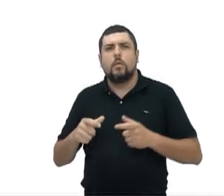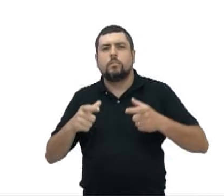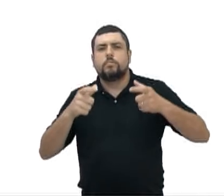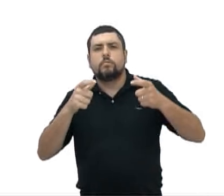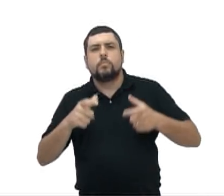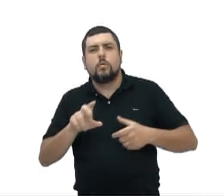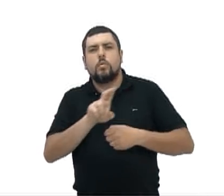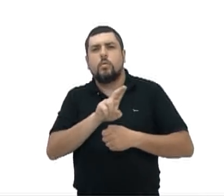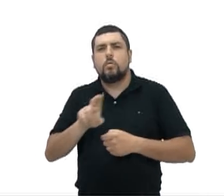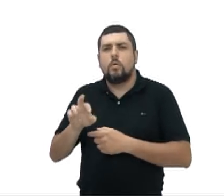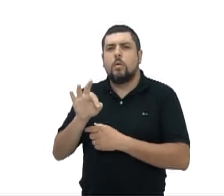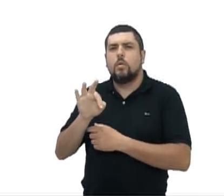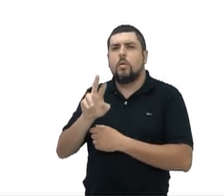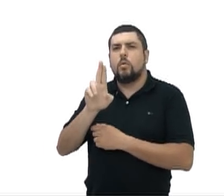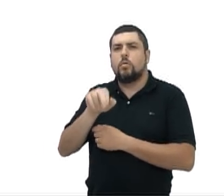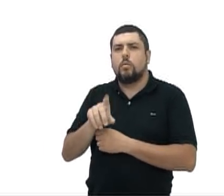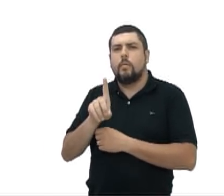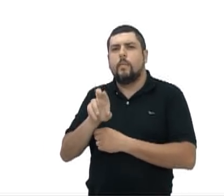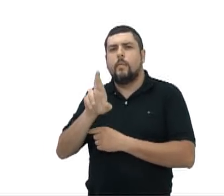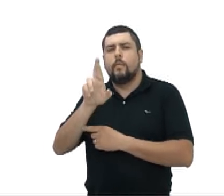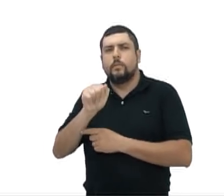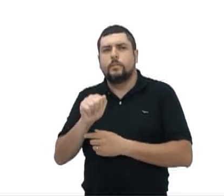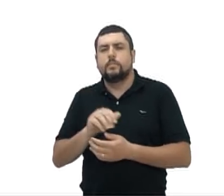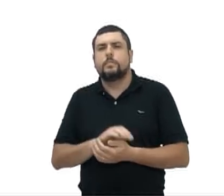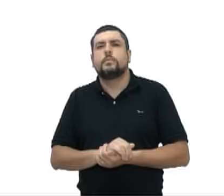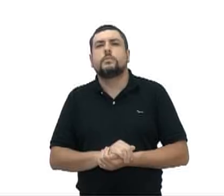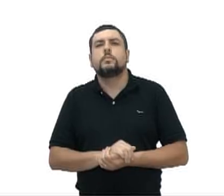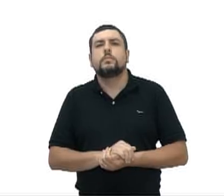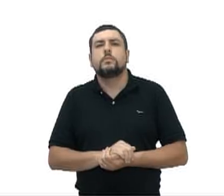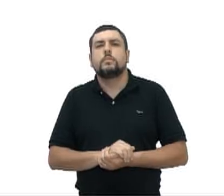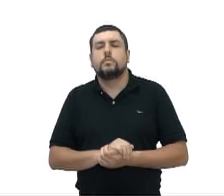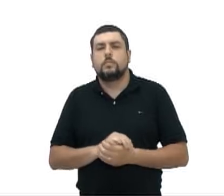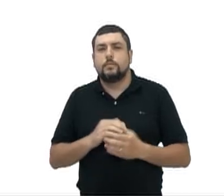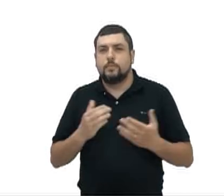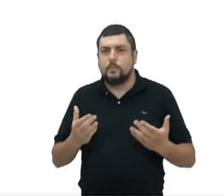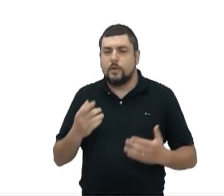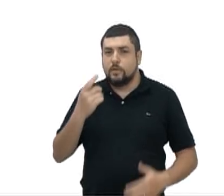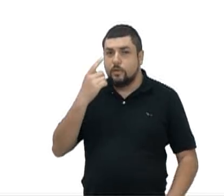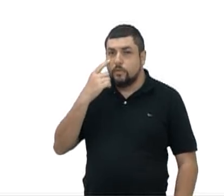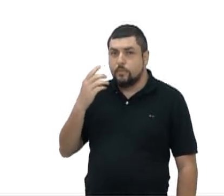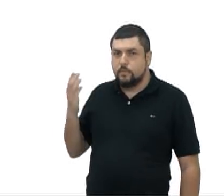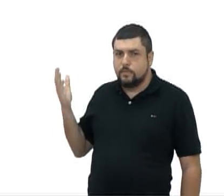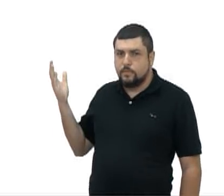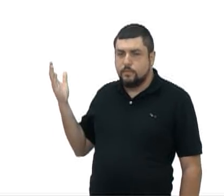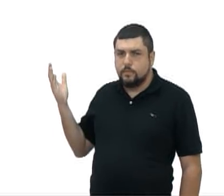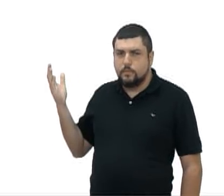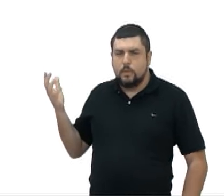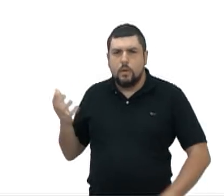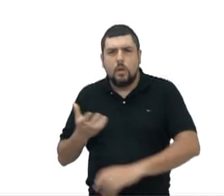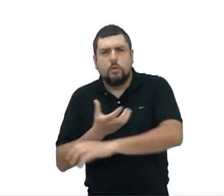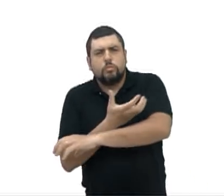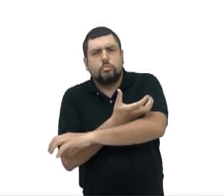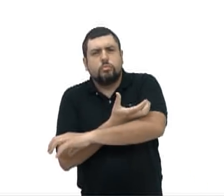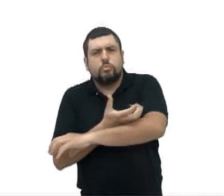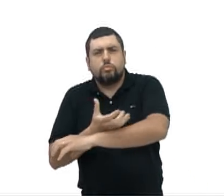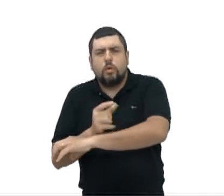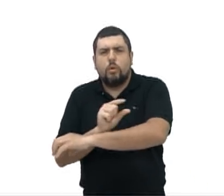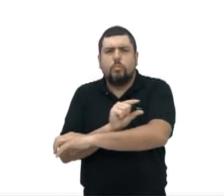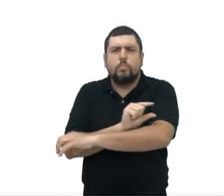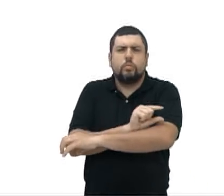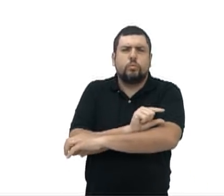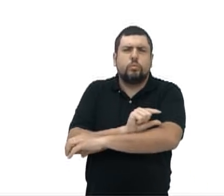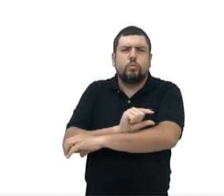na imagem que você vê do lado direito. Quando a gente fala em tundra, você está vendo ali uma vegetação de pequeno porte, uma